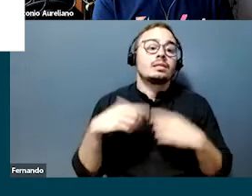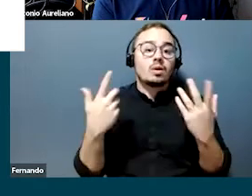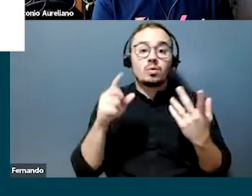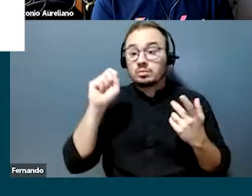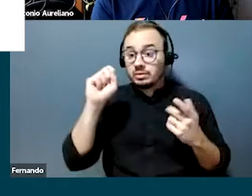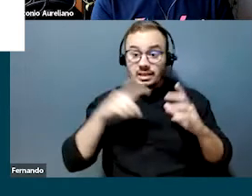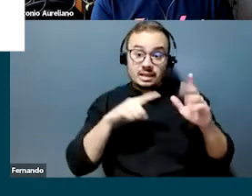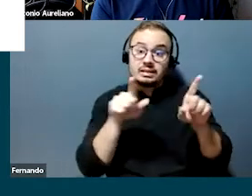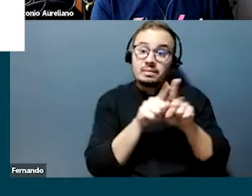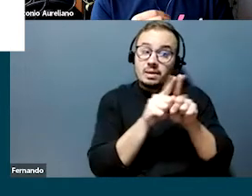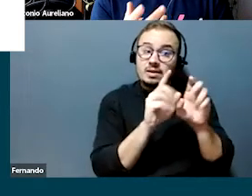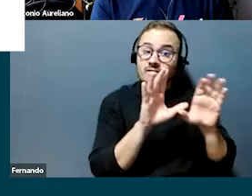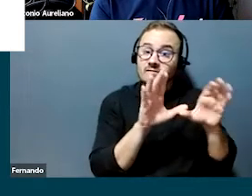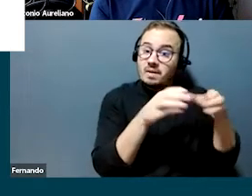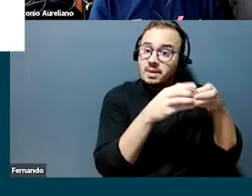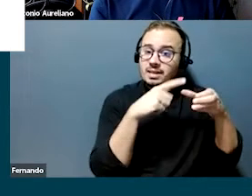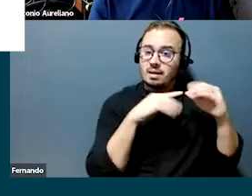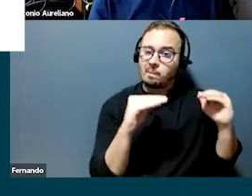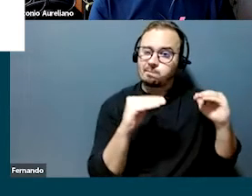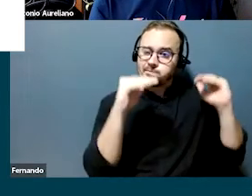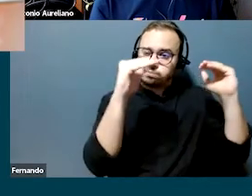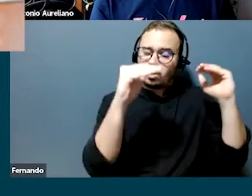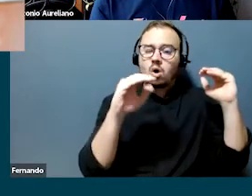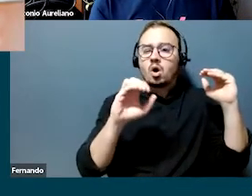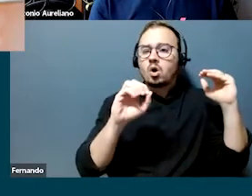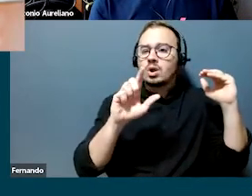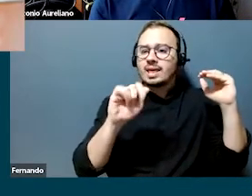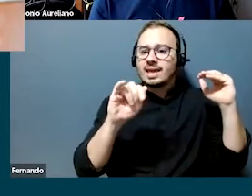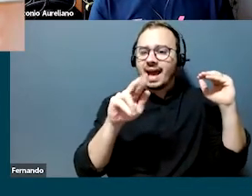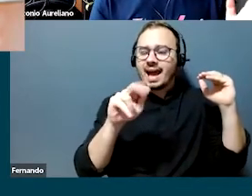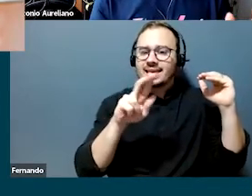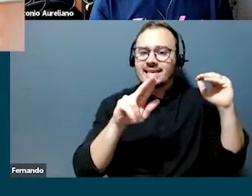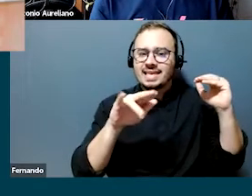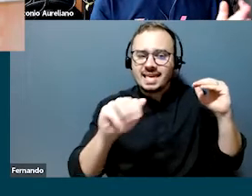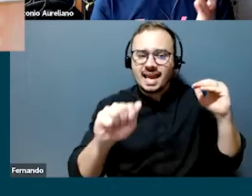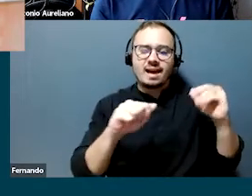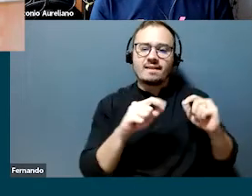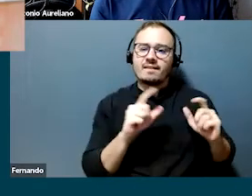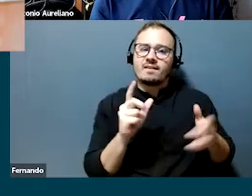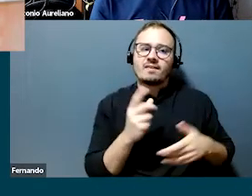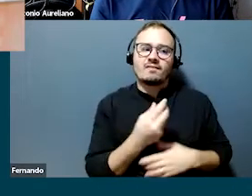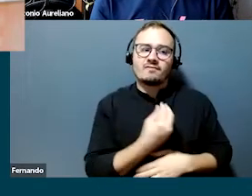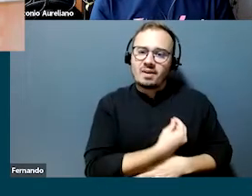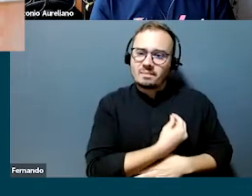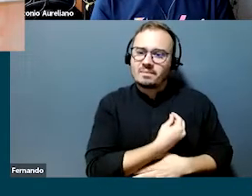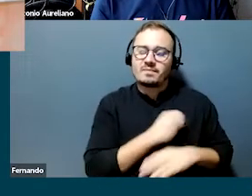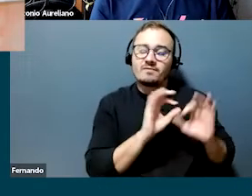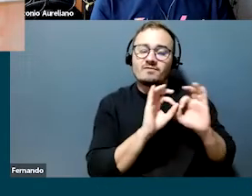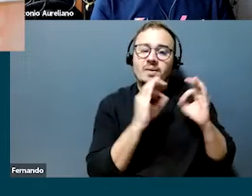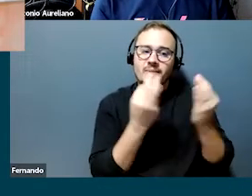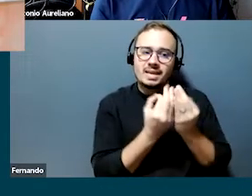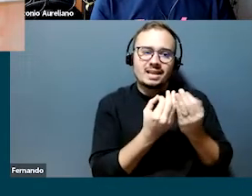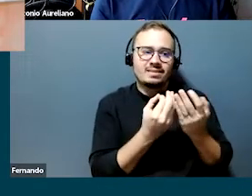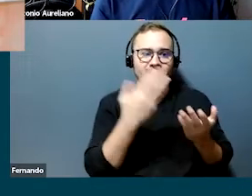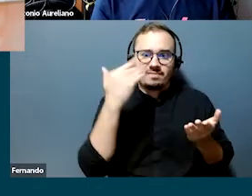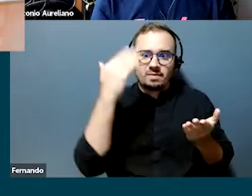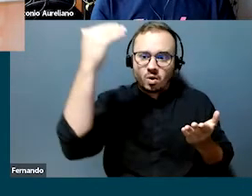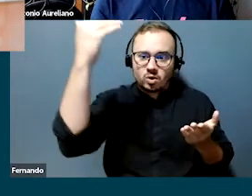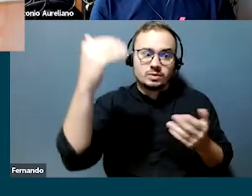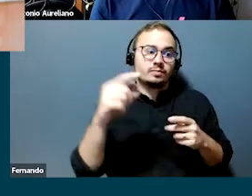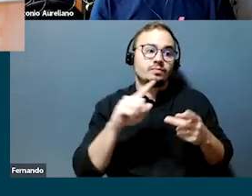tem oligarquias, você tem intelectualidade. Entre os intelectuais que viveram ou passaram no bairro, você tem Paulo Freire, que